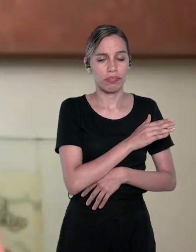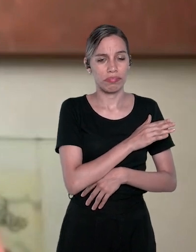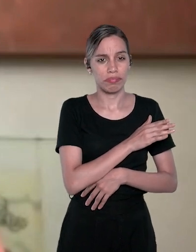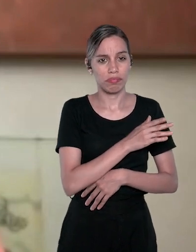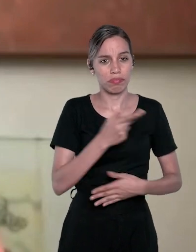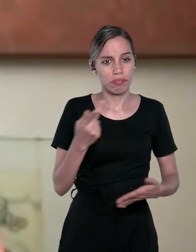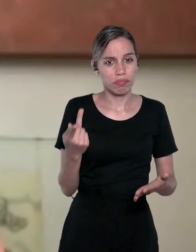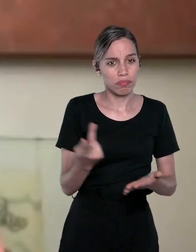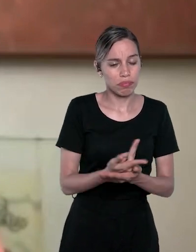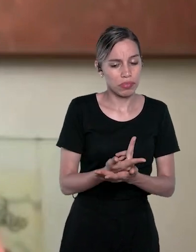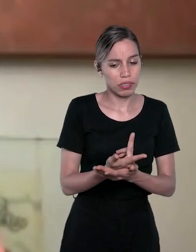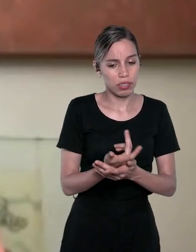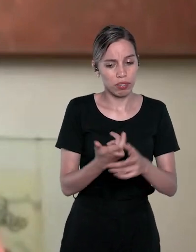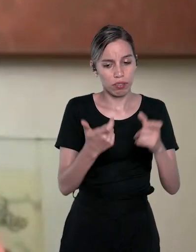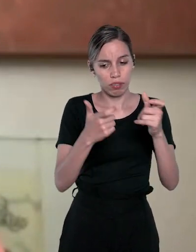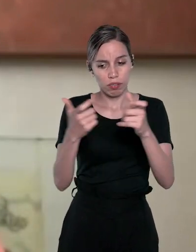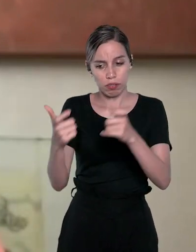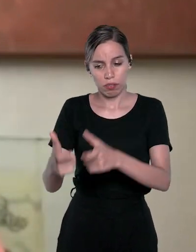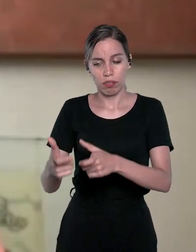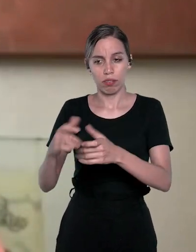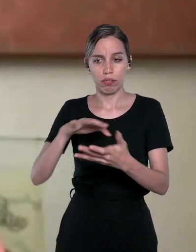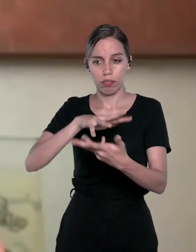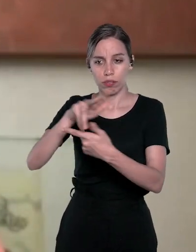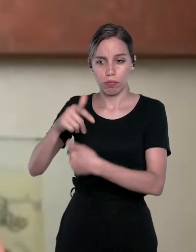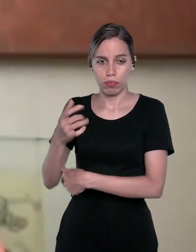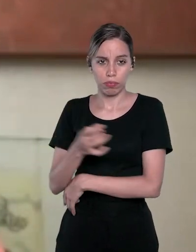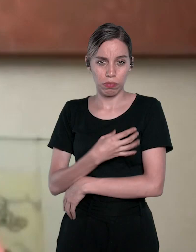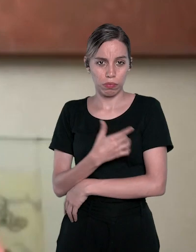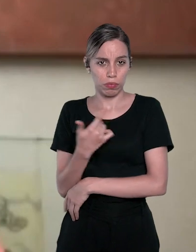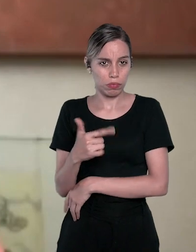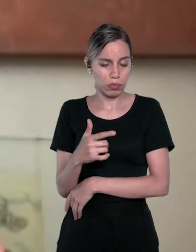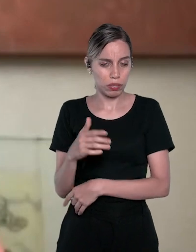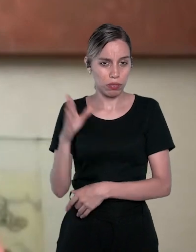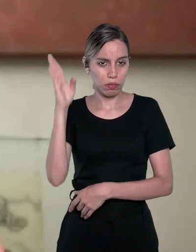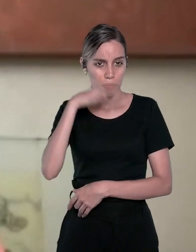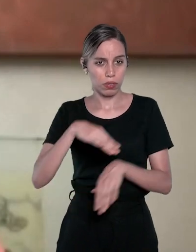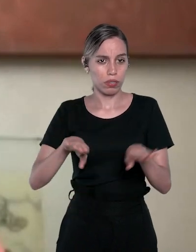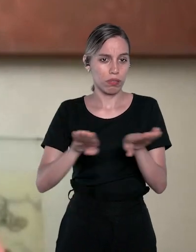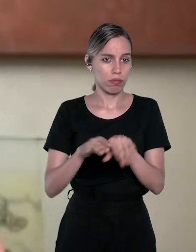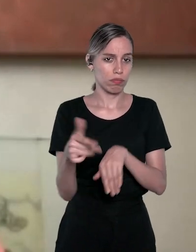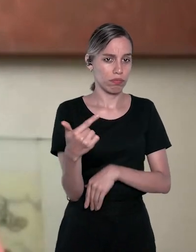Grãos de utopia num mundo sem medo e sem maldade.